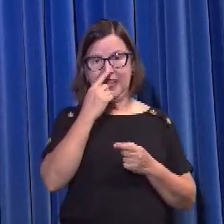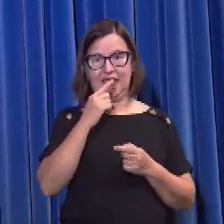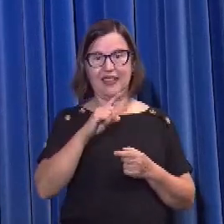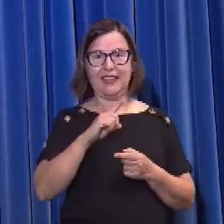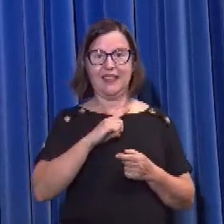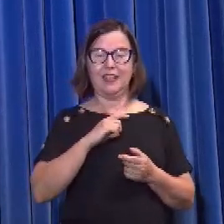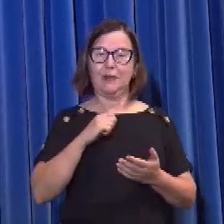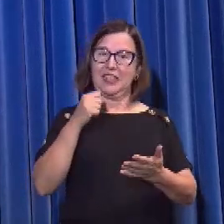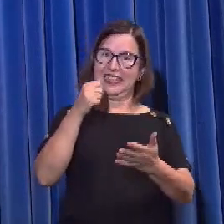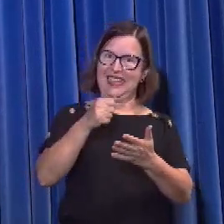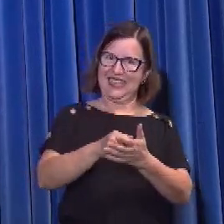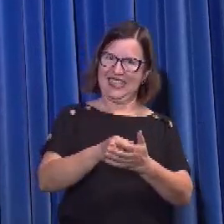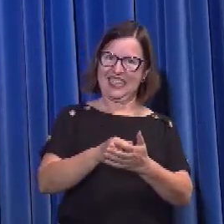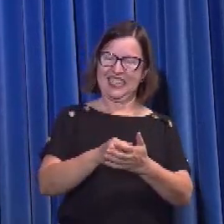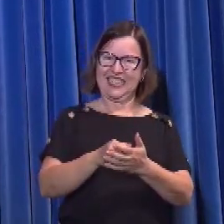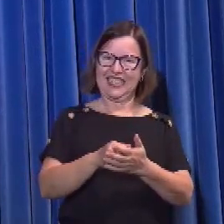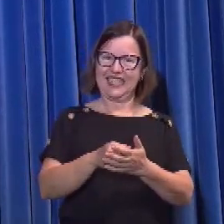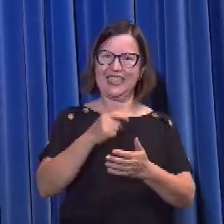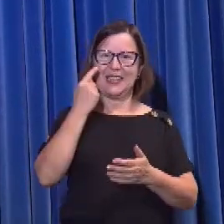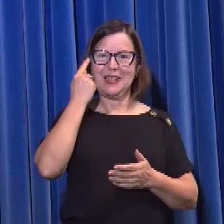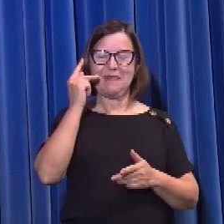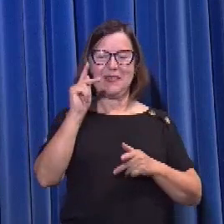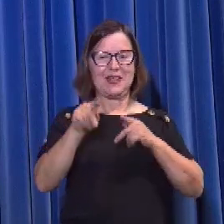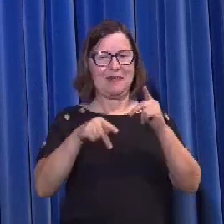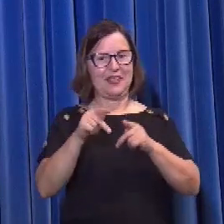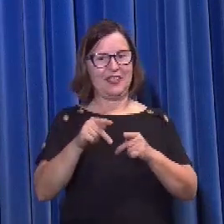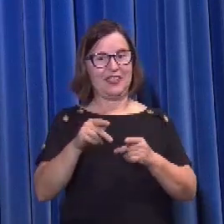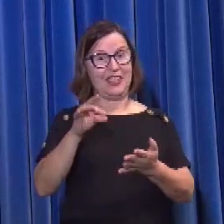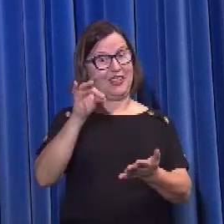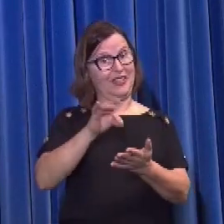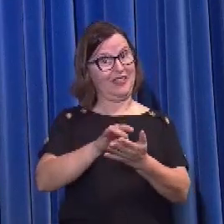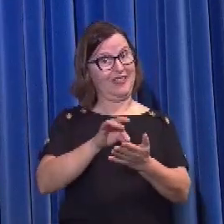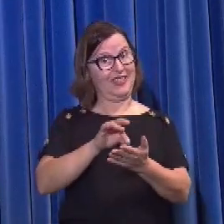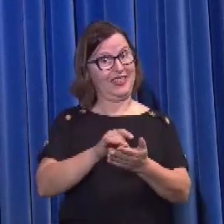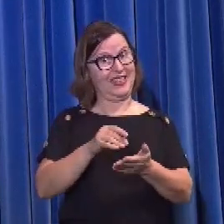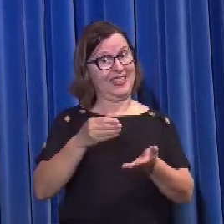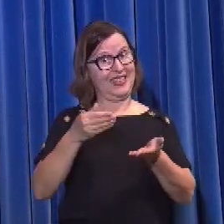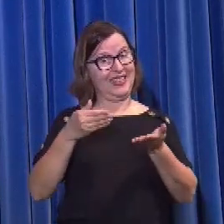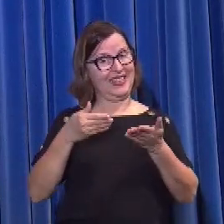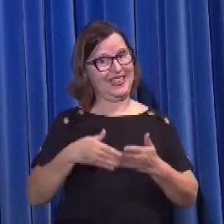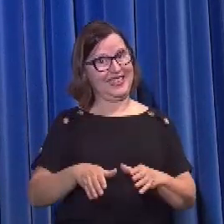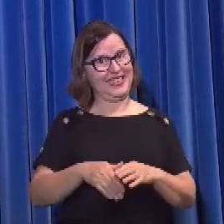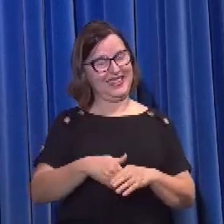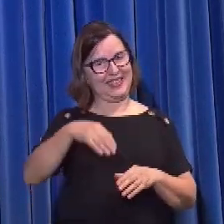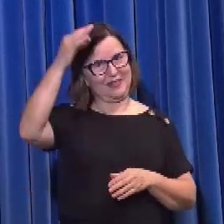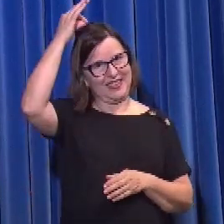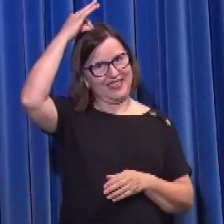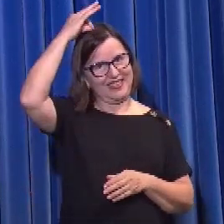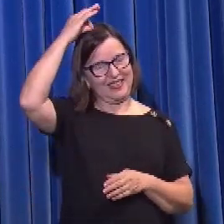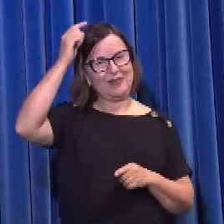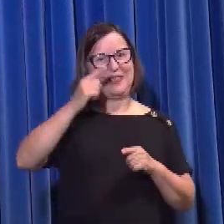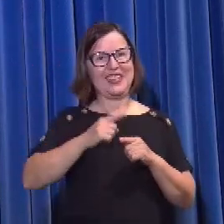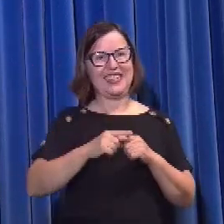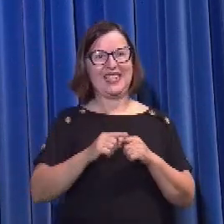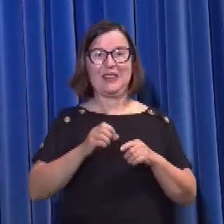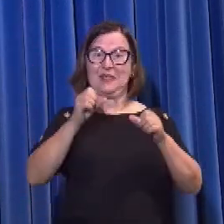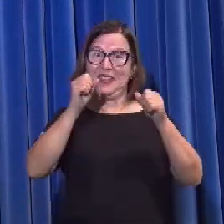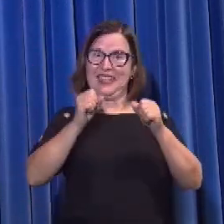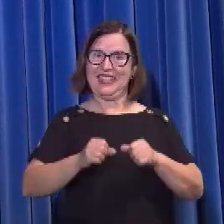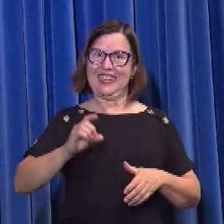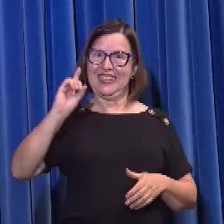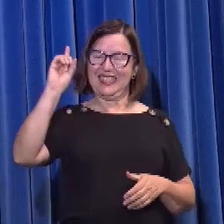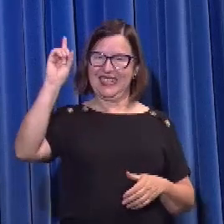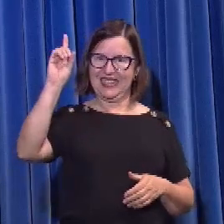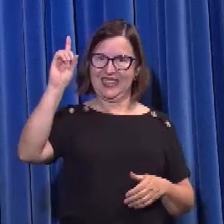garantia a ser dada àqueles que realmente nasceram de novo. Pois lembra-lhes de que o poder de Deus irá